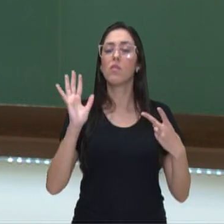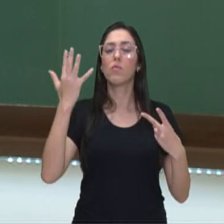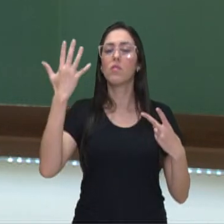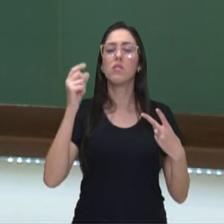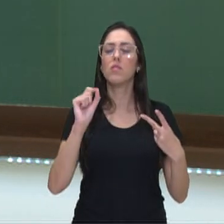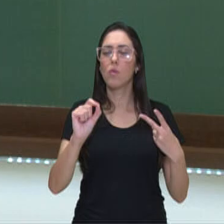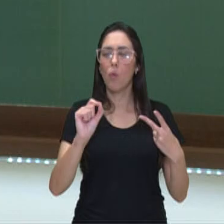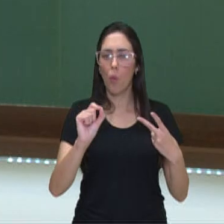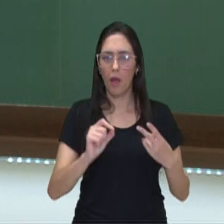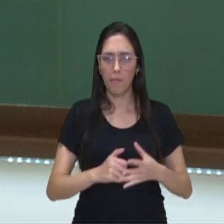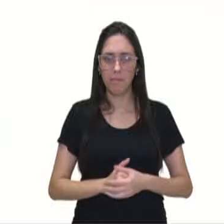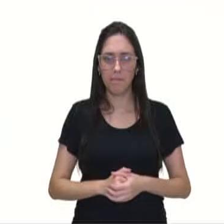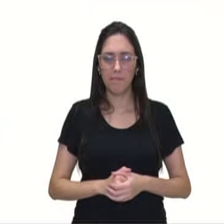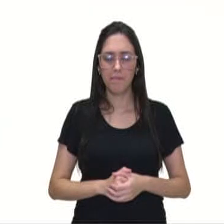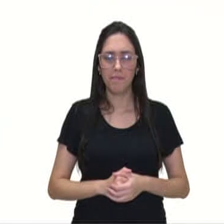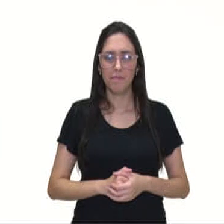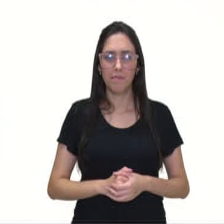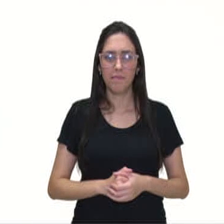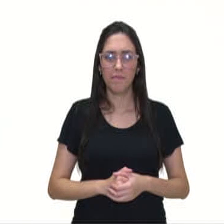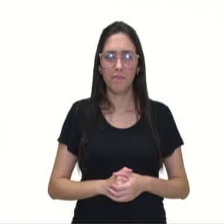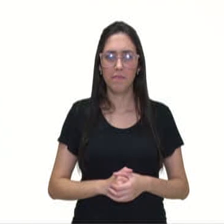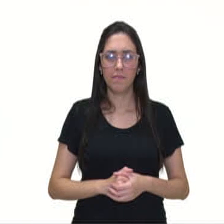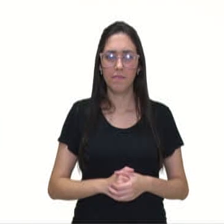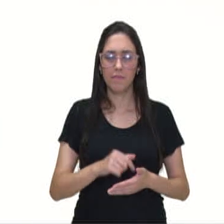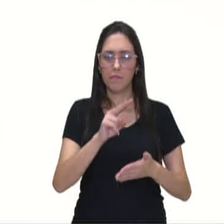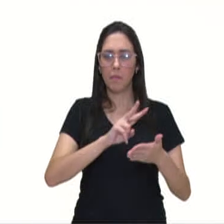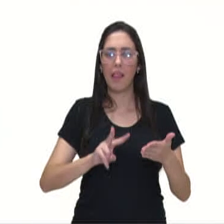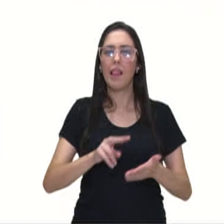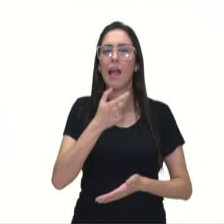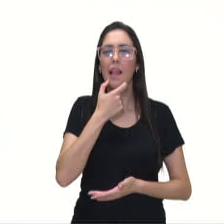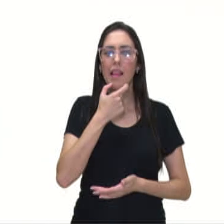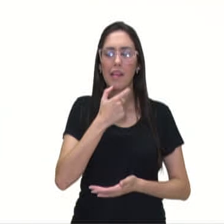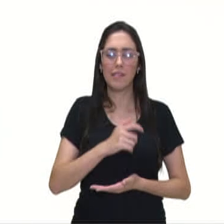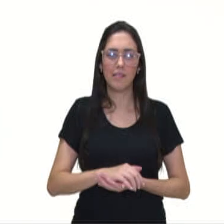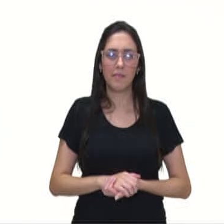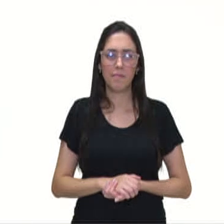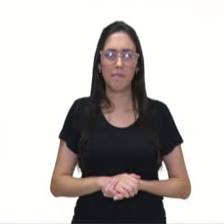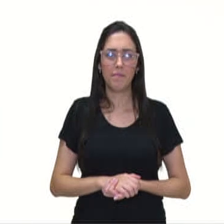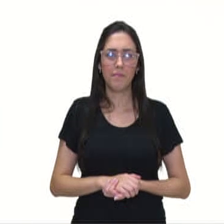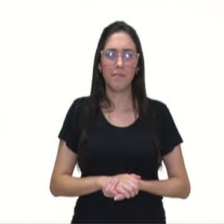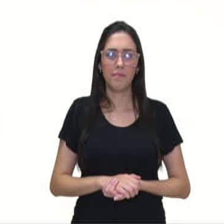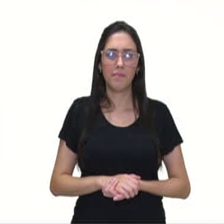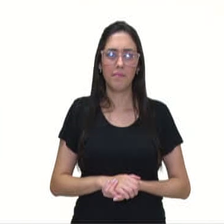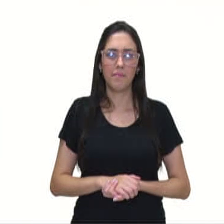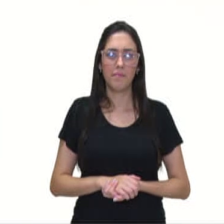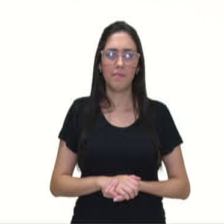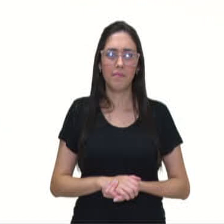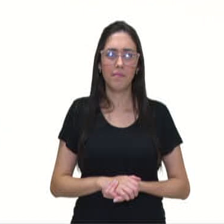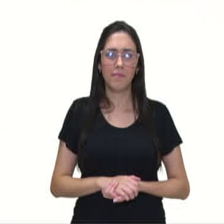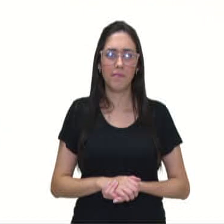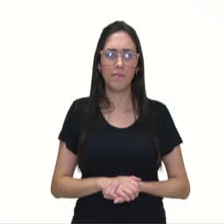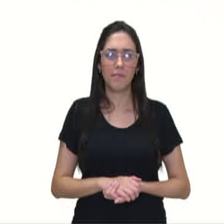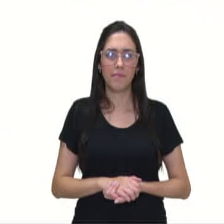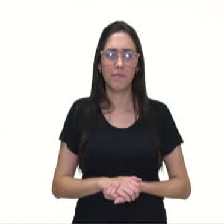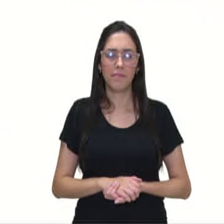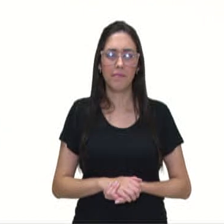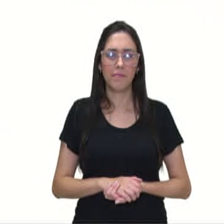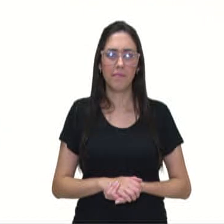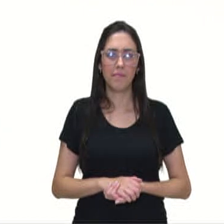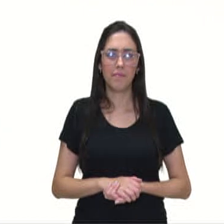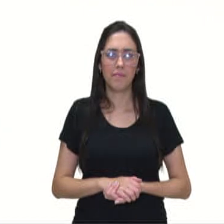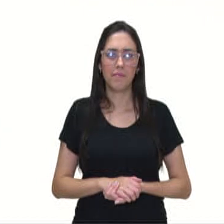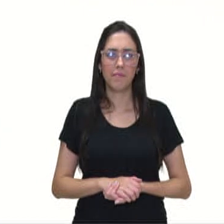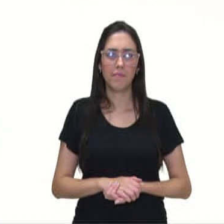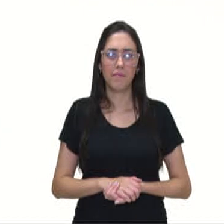phase, took place during the 8th and 9th centuries when Britain expanded its